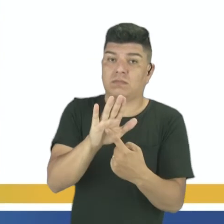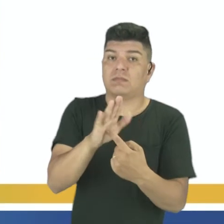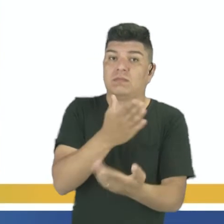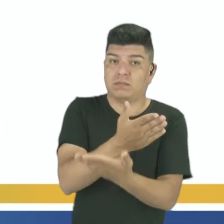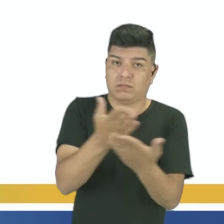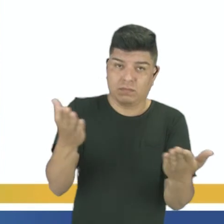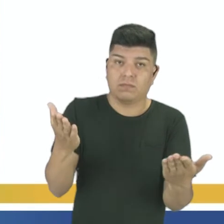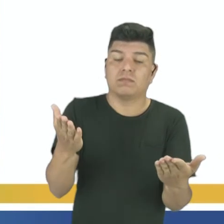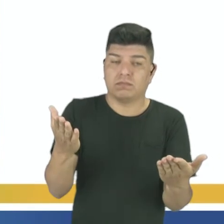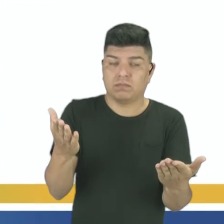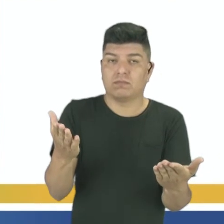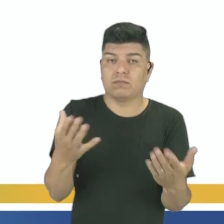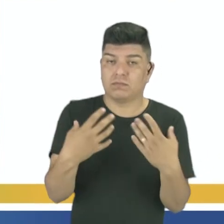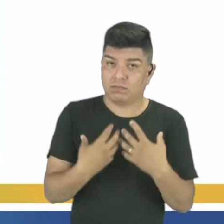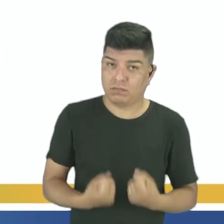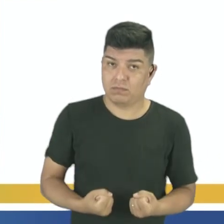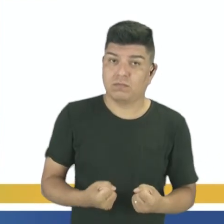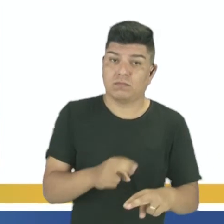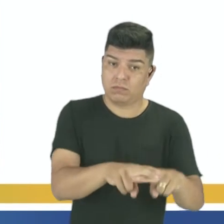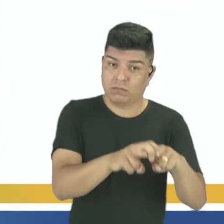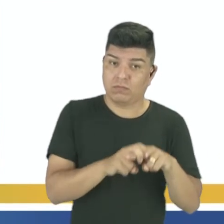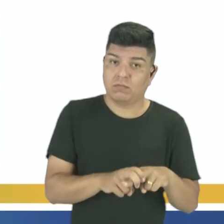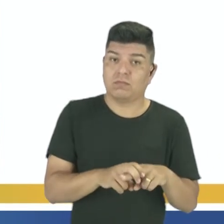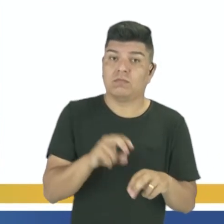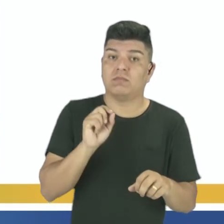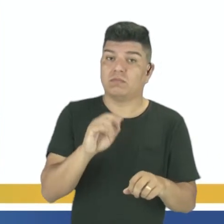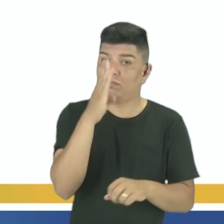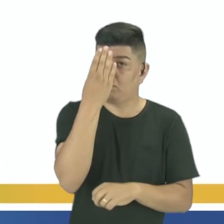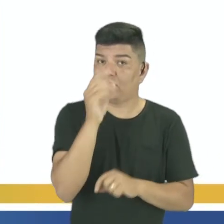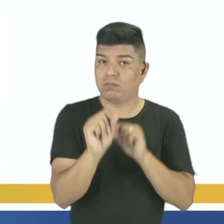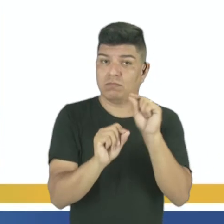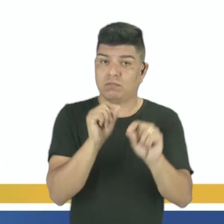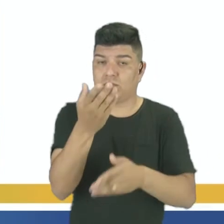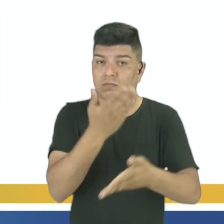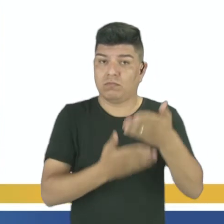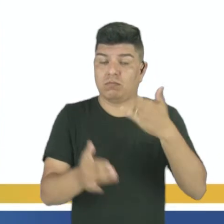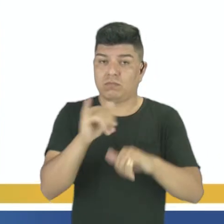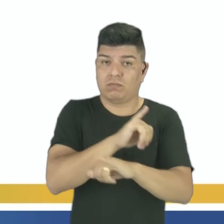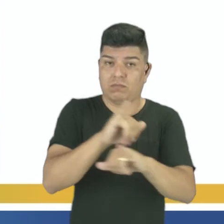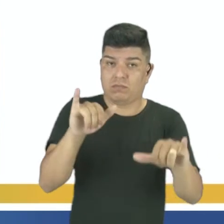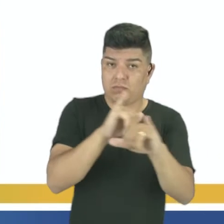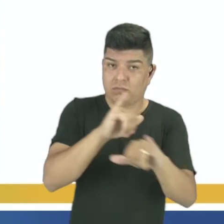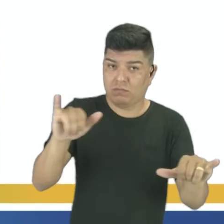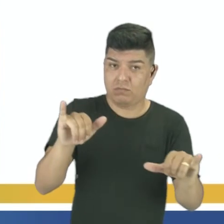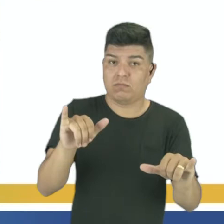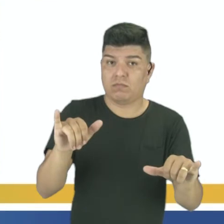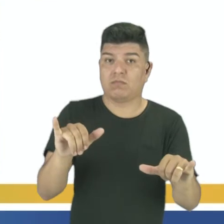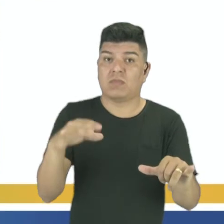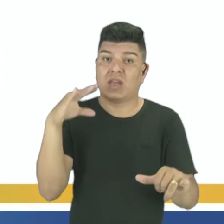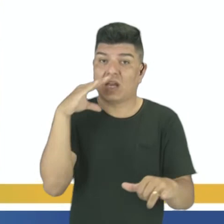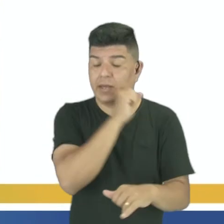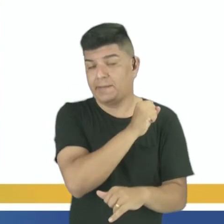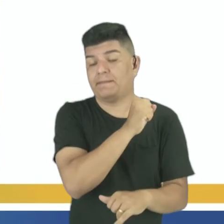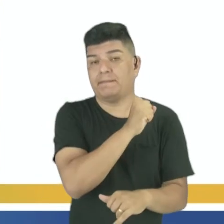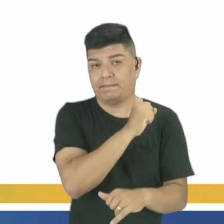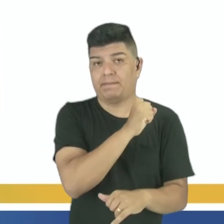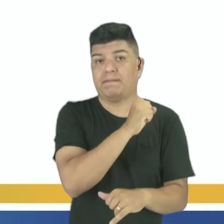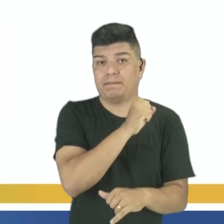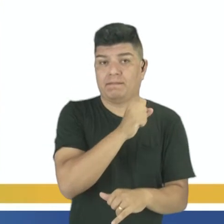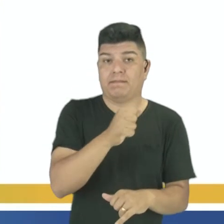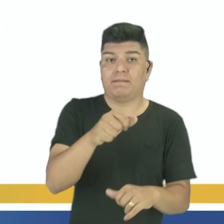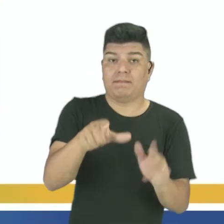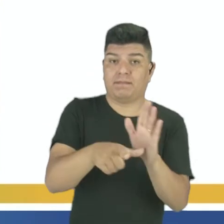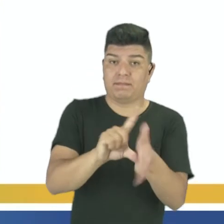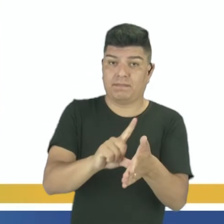destinadas a você. Assim, esses perfis falsos podem espalhar notícias e boatos muito rapidamente, antes que se